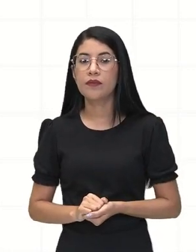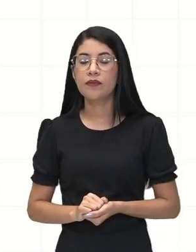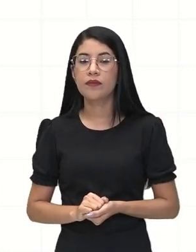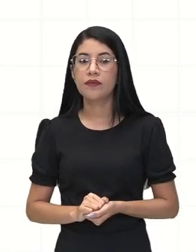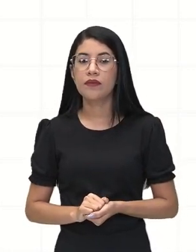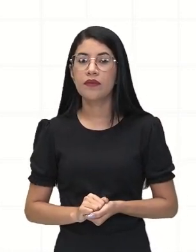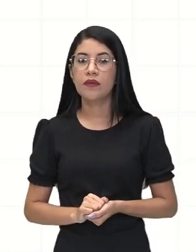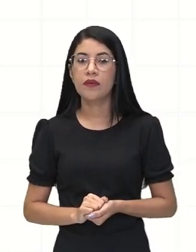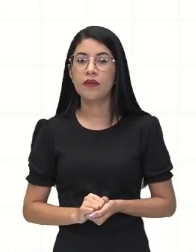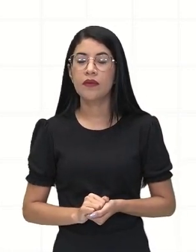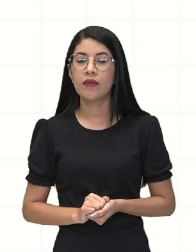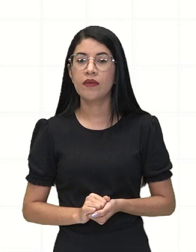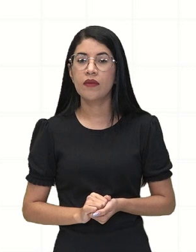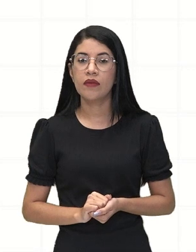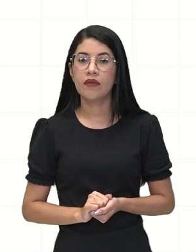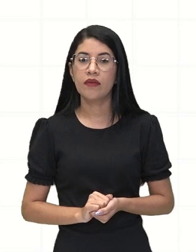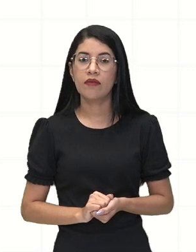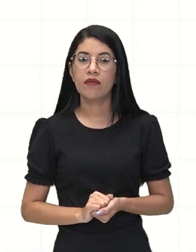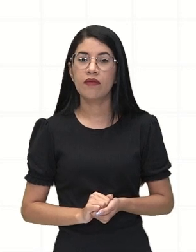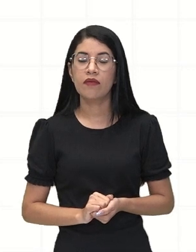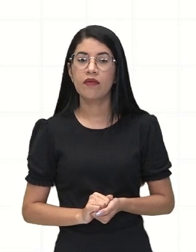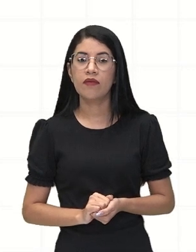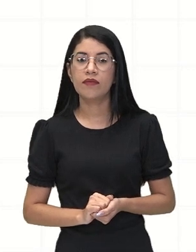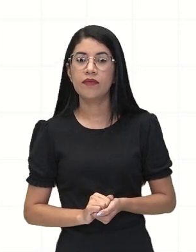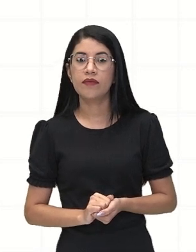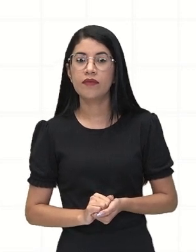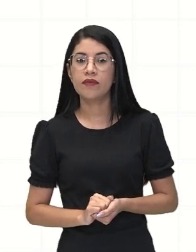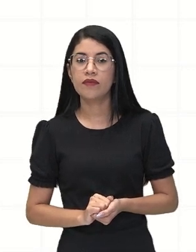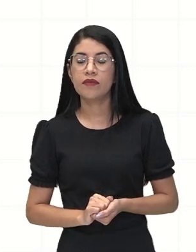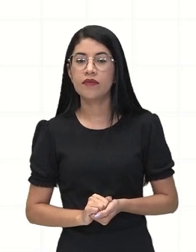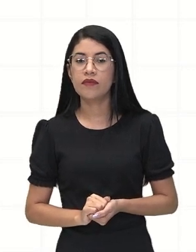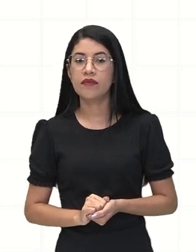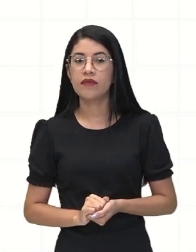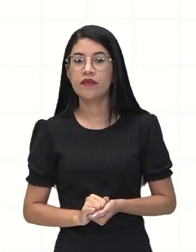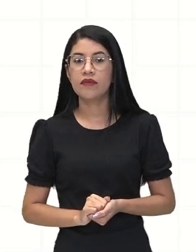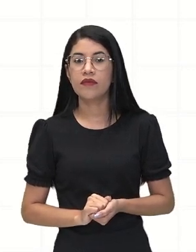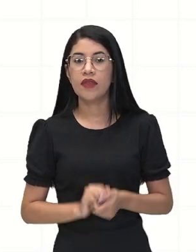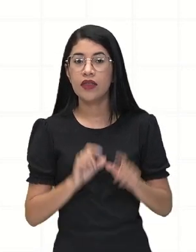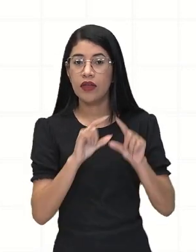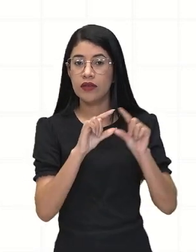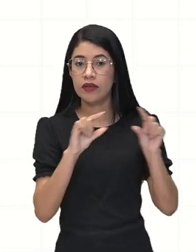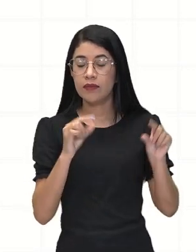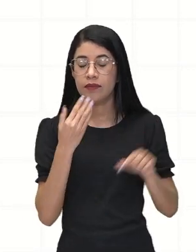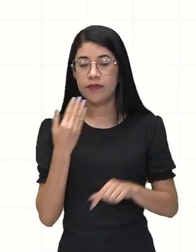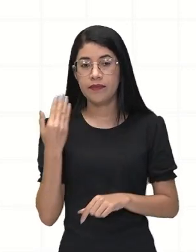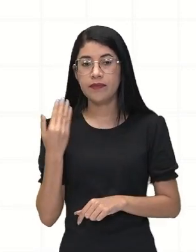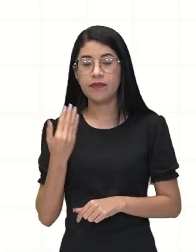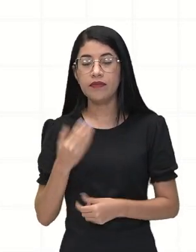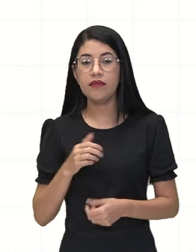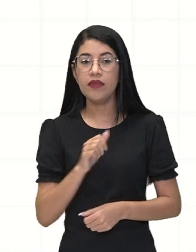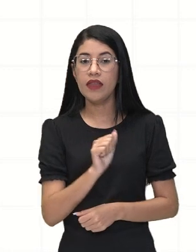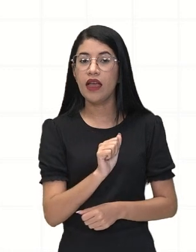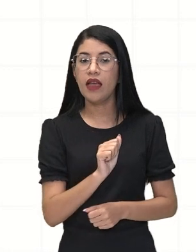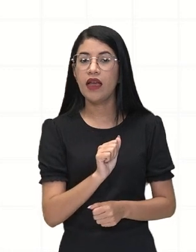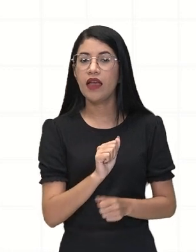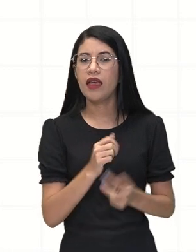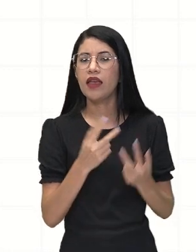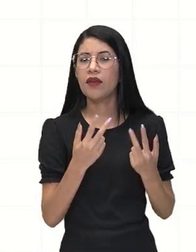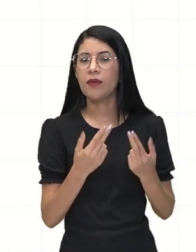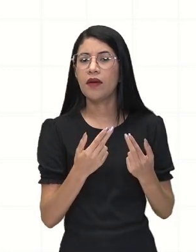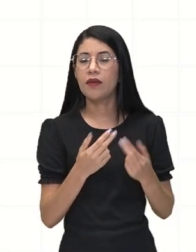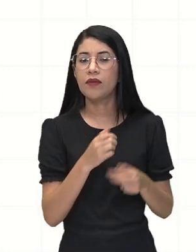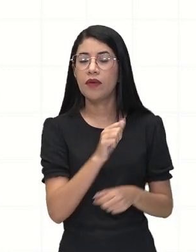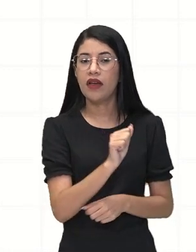eu posso começar pensando assim, ó, o A, aqui nessa parcela, O A, ele é fator comum tanto